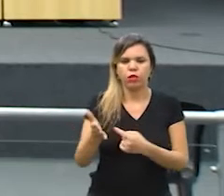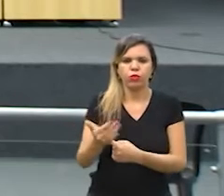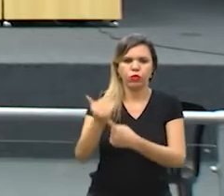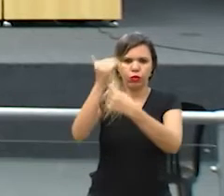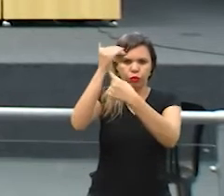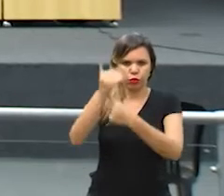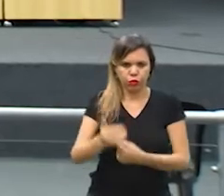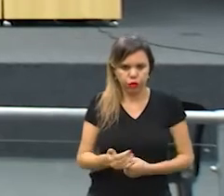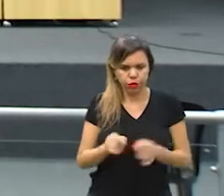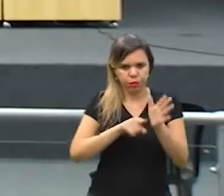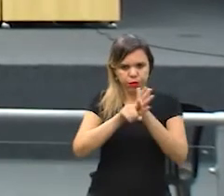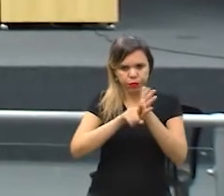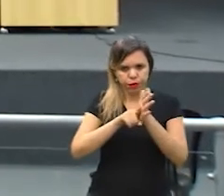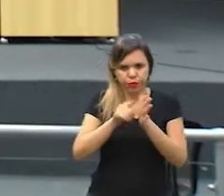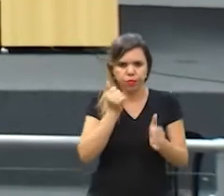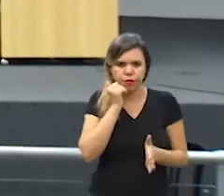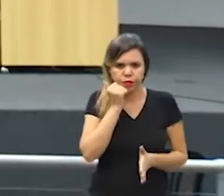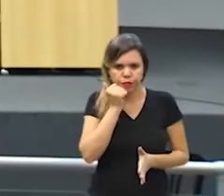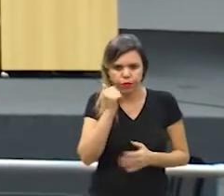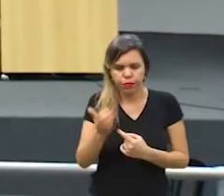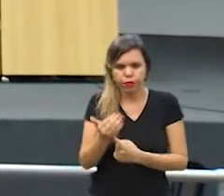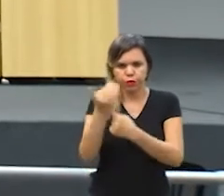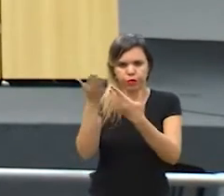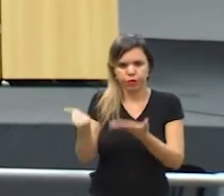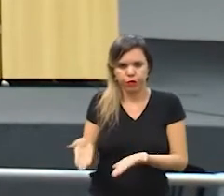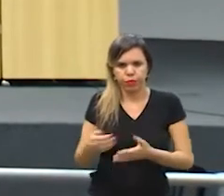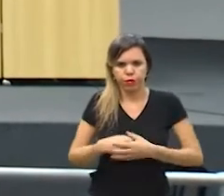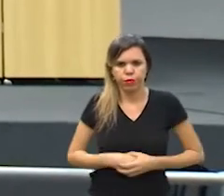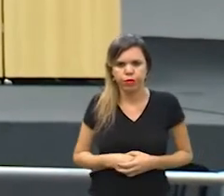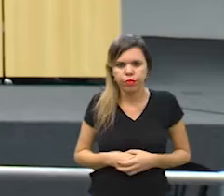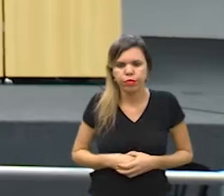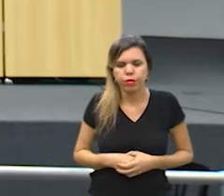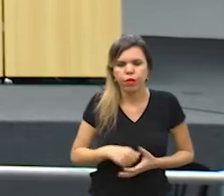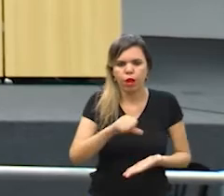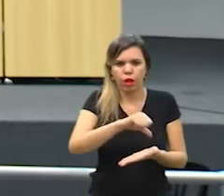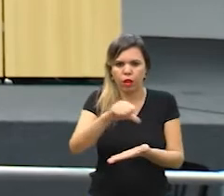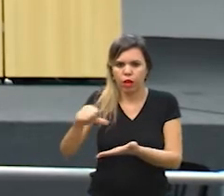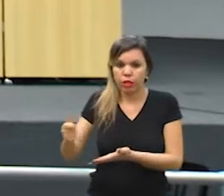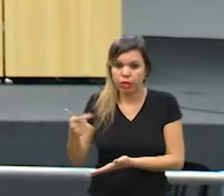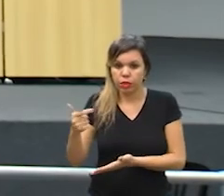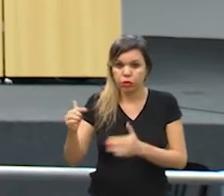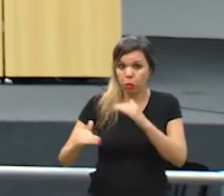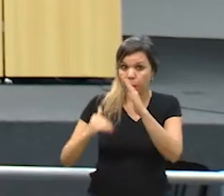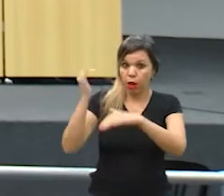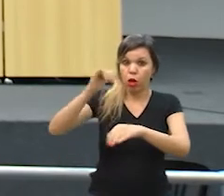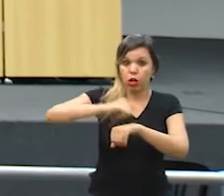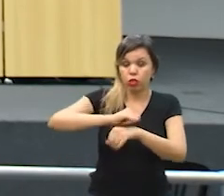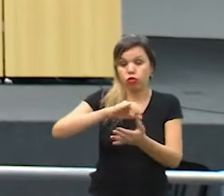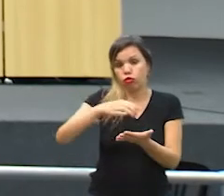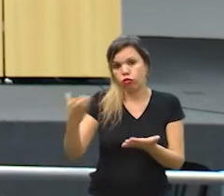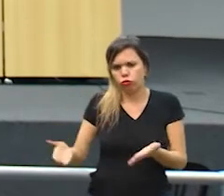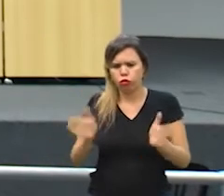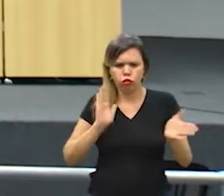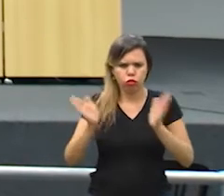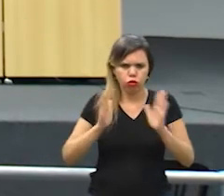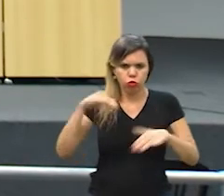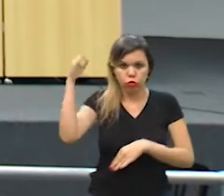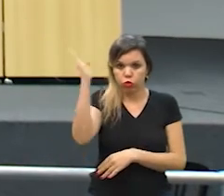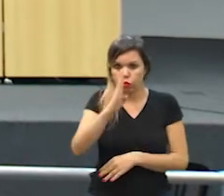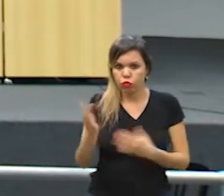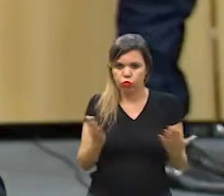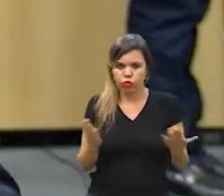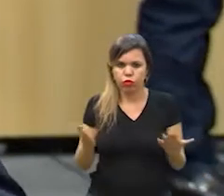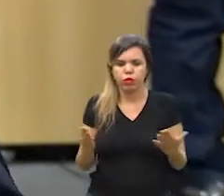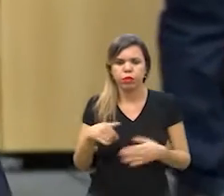centro inovador no campo das pesquisas científicas e tecnológicas. A região tem o segundo maior aeroporto de cargas